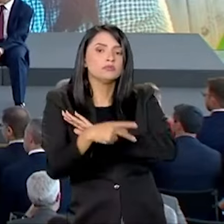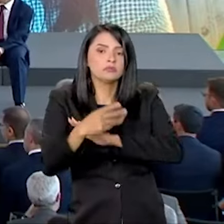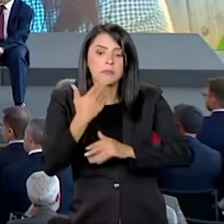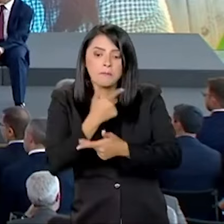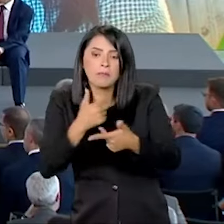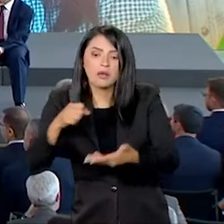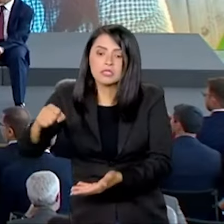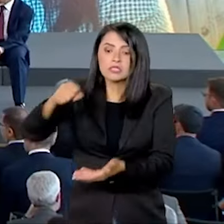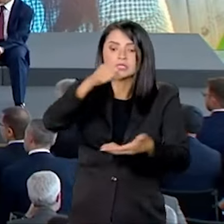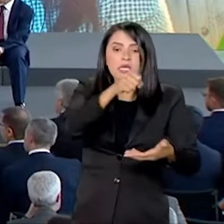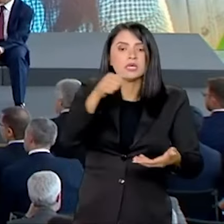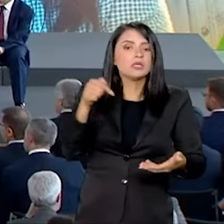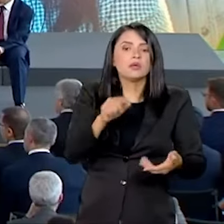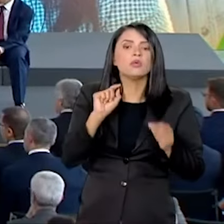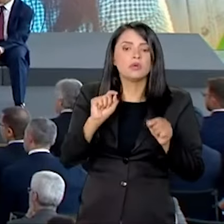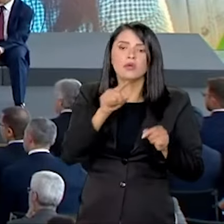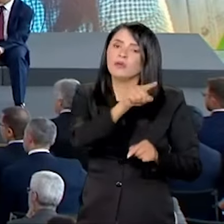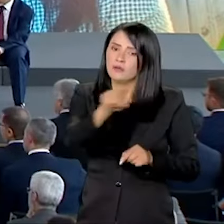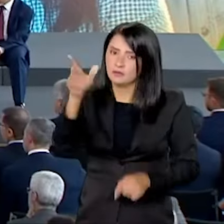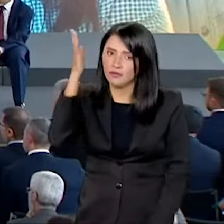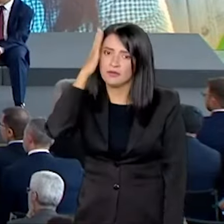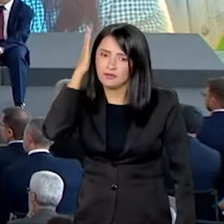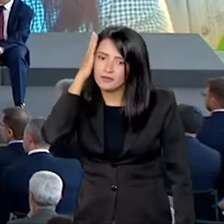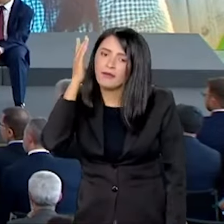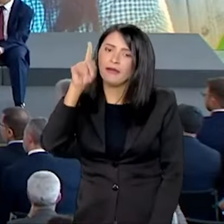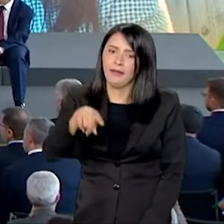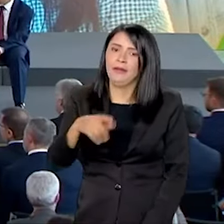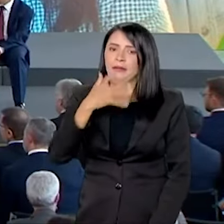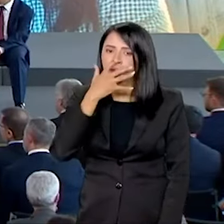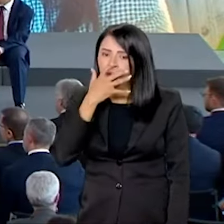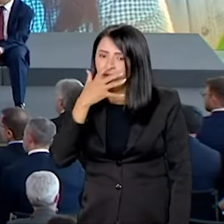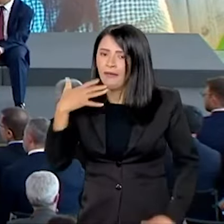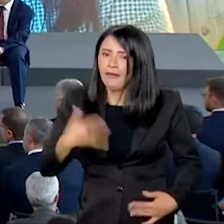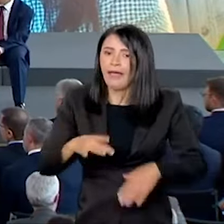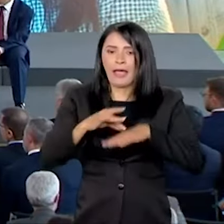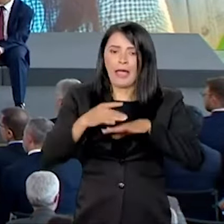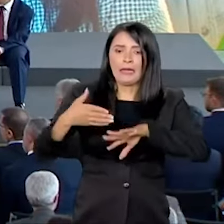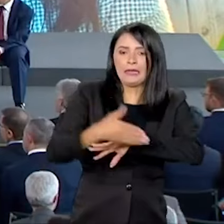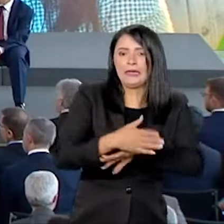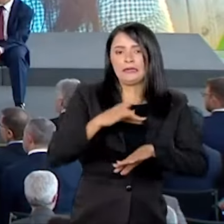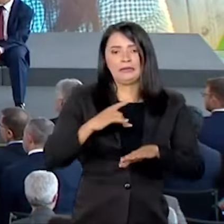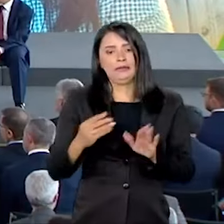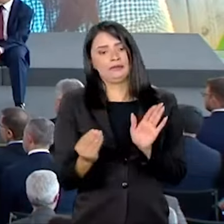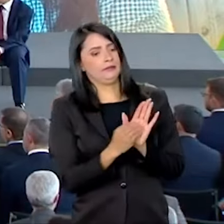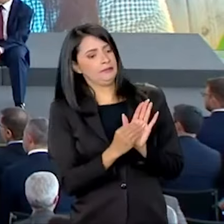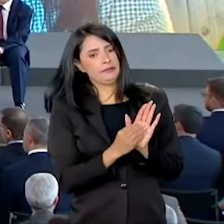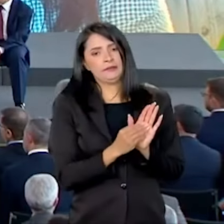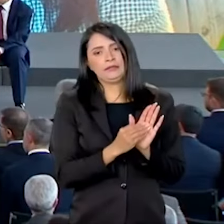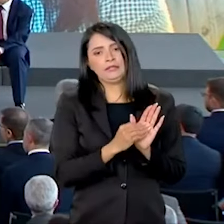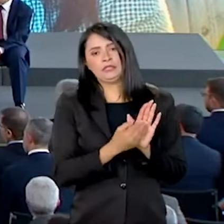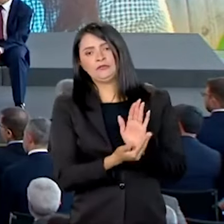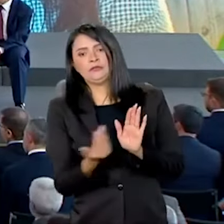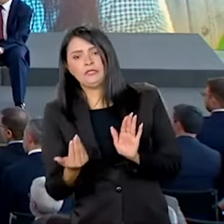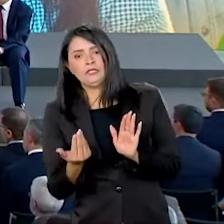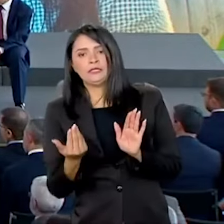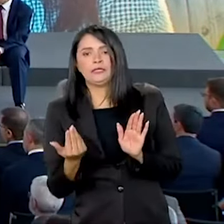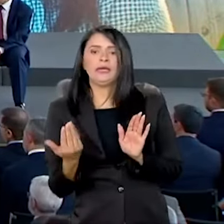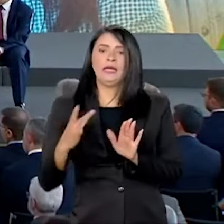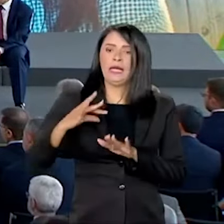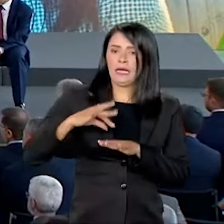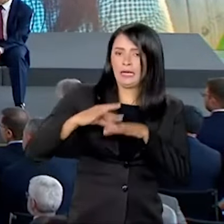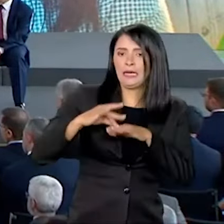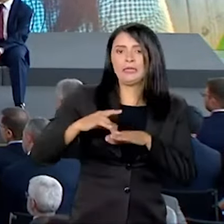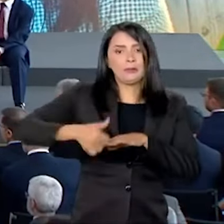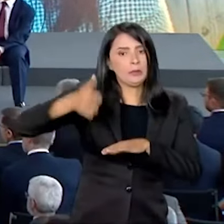vocês que são produtores sabem que já tem a briga. Carne entra, carne fica, carne entra. Entra carne de primeira, entra